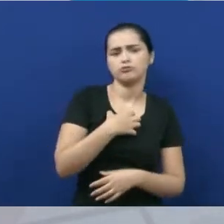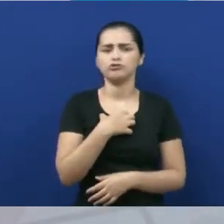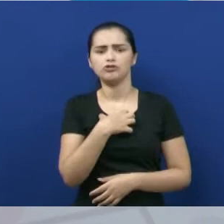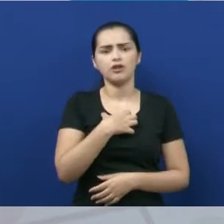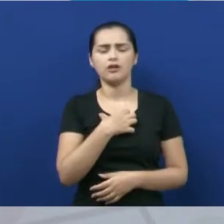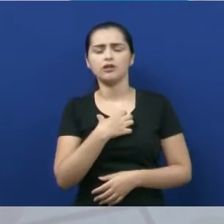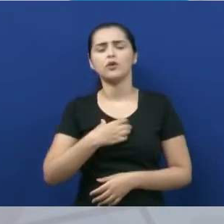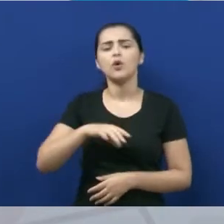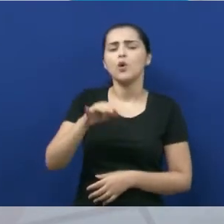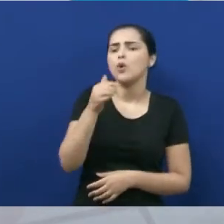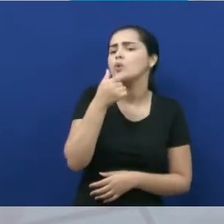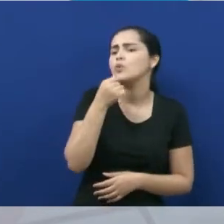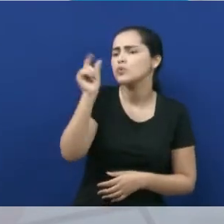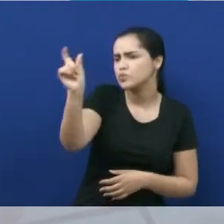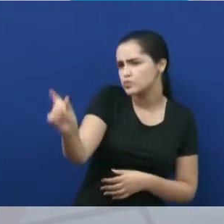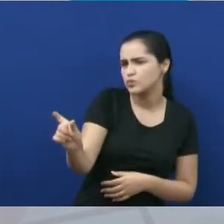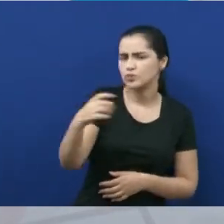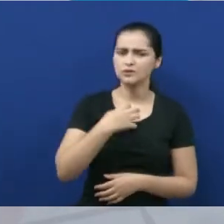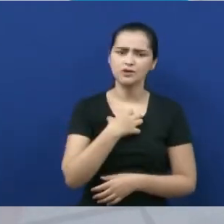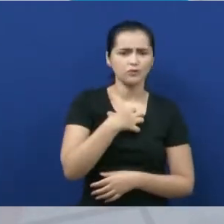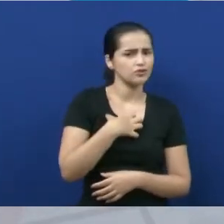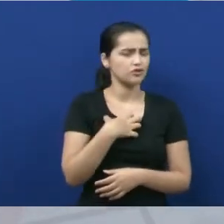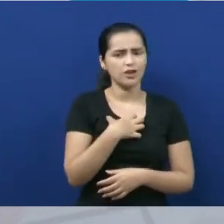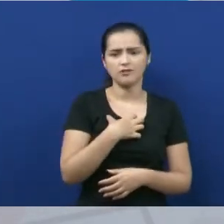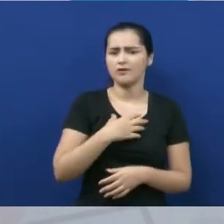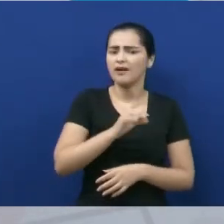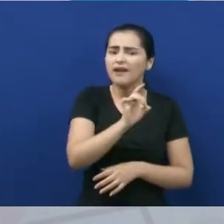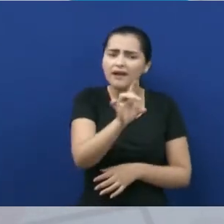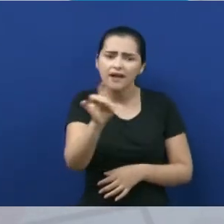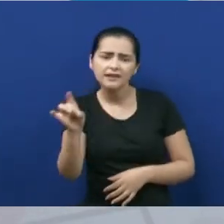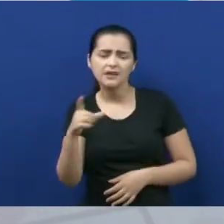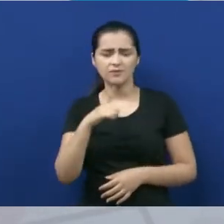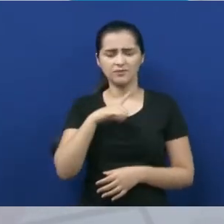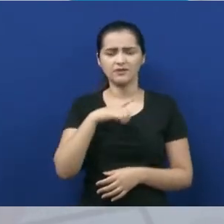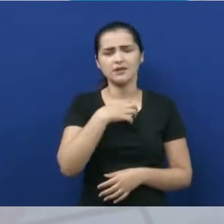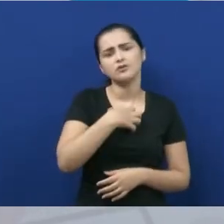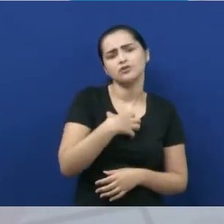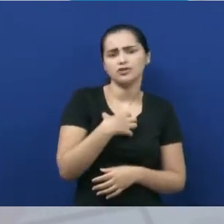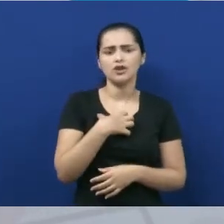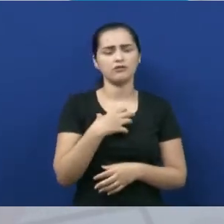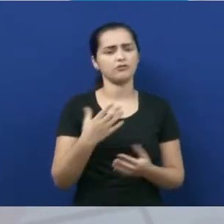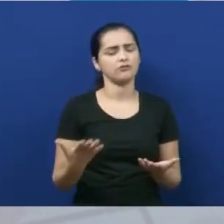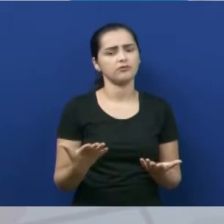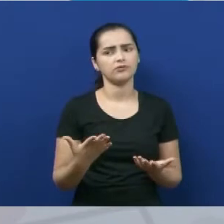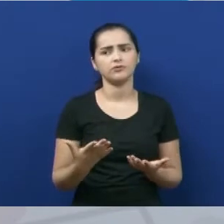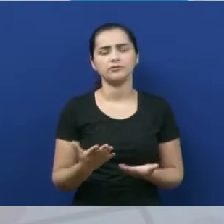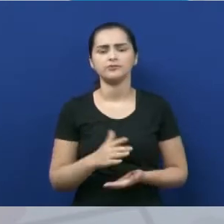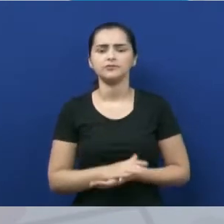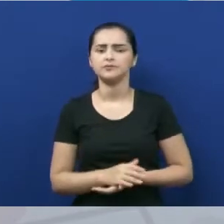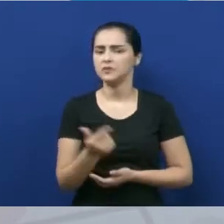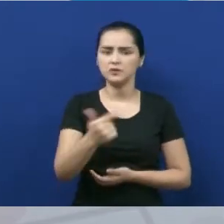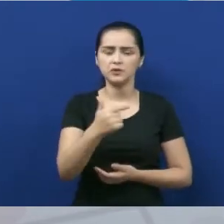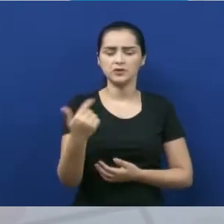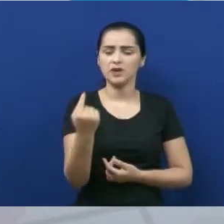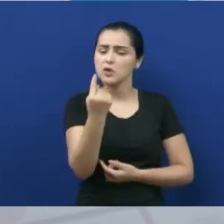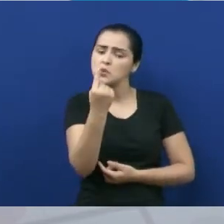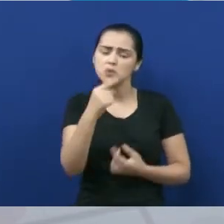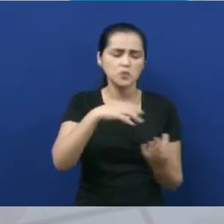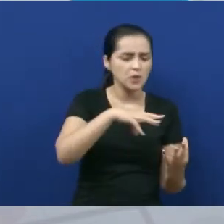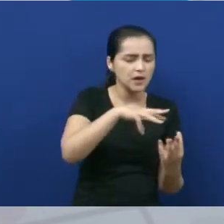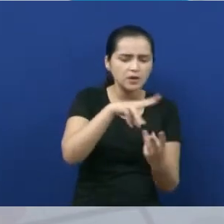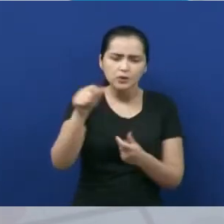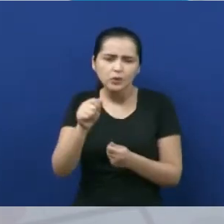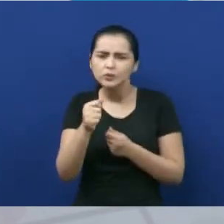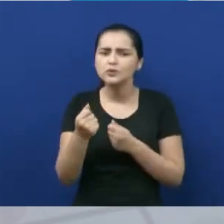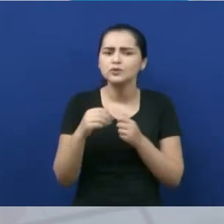João tem Essência dele então não mas não existe uma extensão de o ser humano Segundo João Paul Sartre nós não